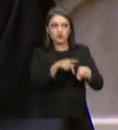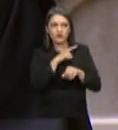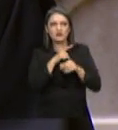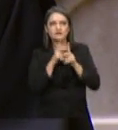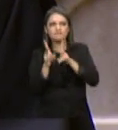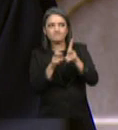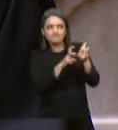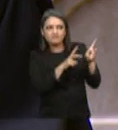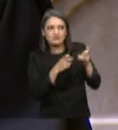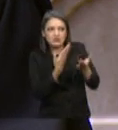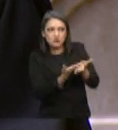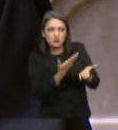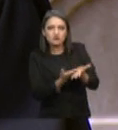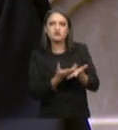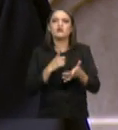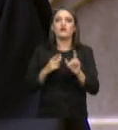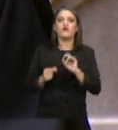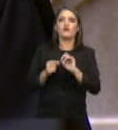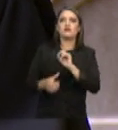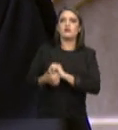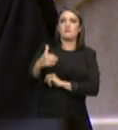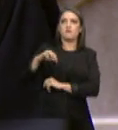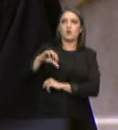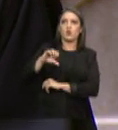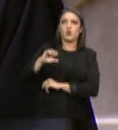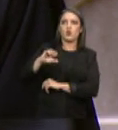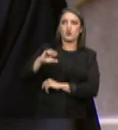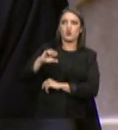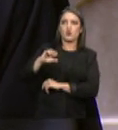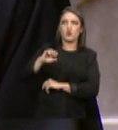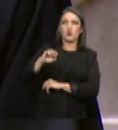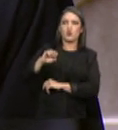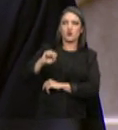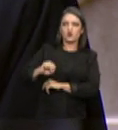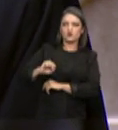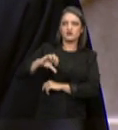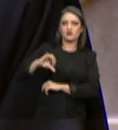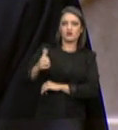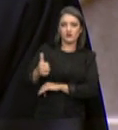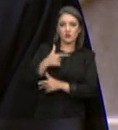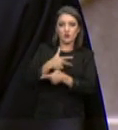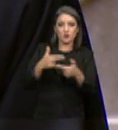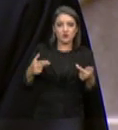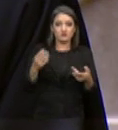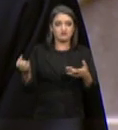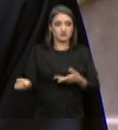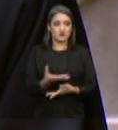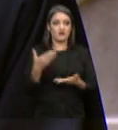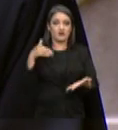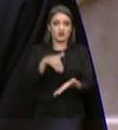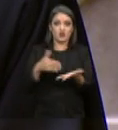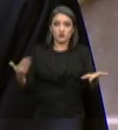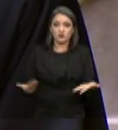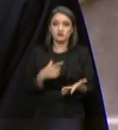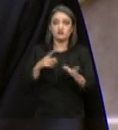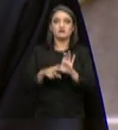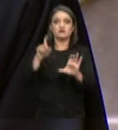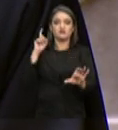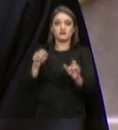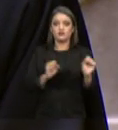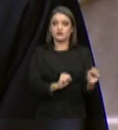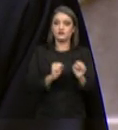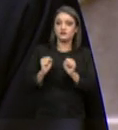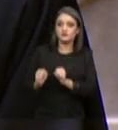1891 mecanismos inovadores e que ainda hoje permanecem como a independência entre os poderes